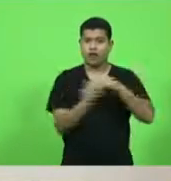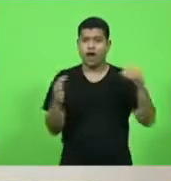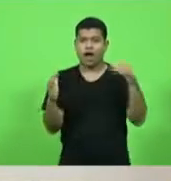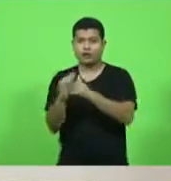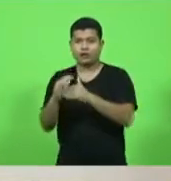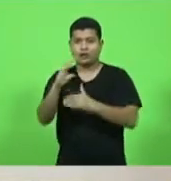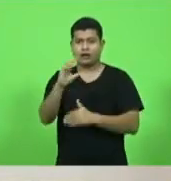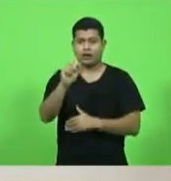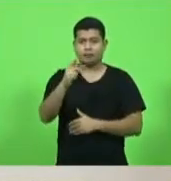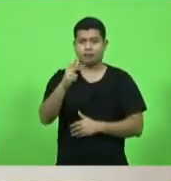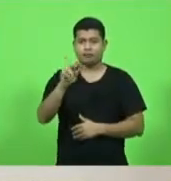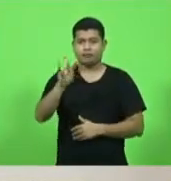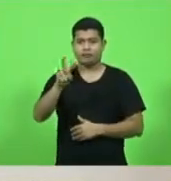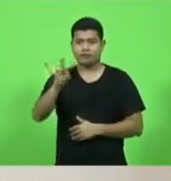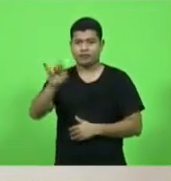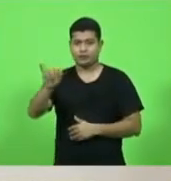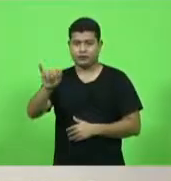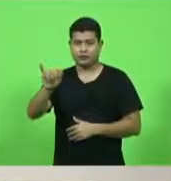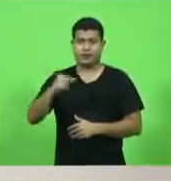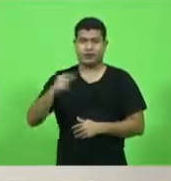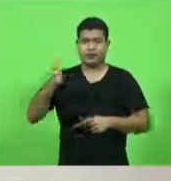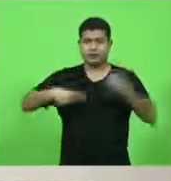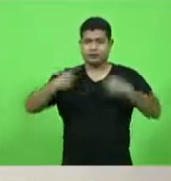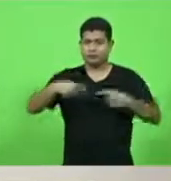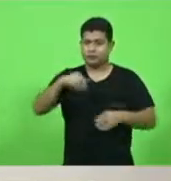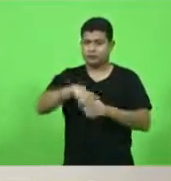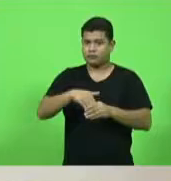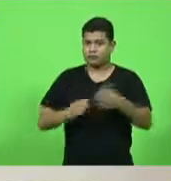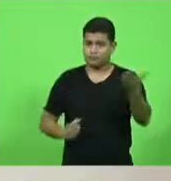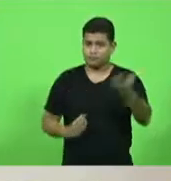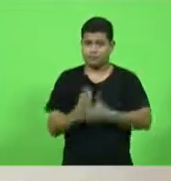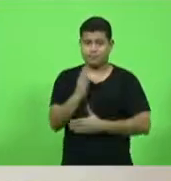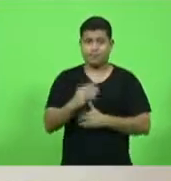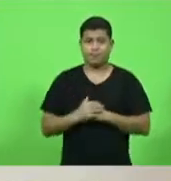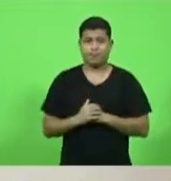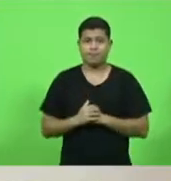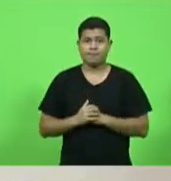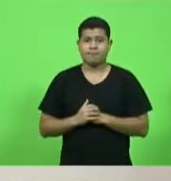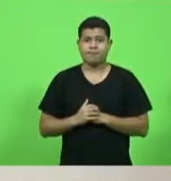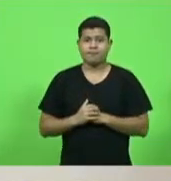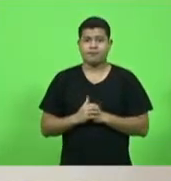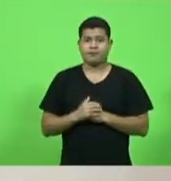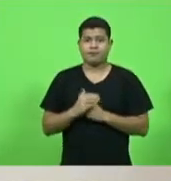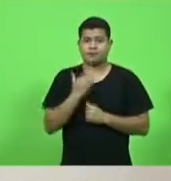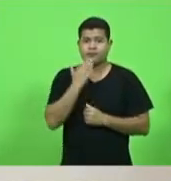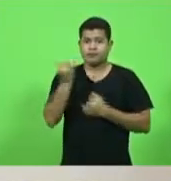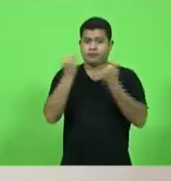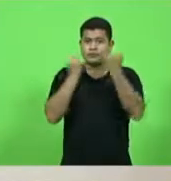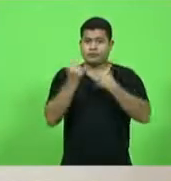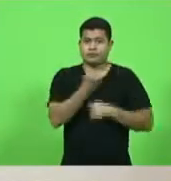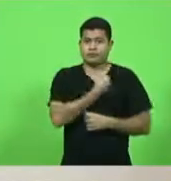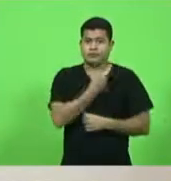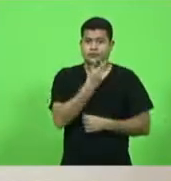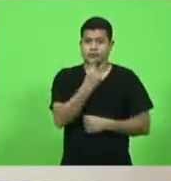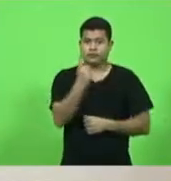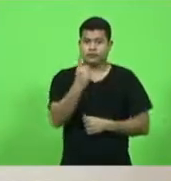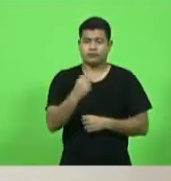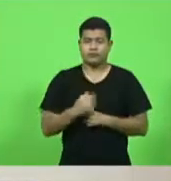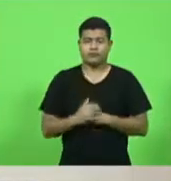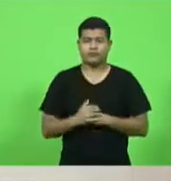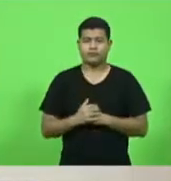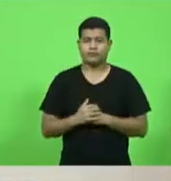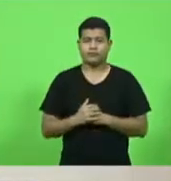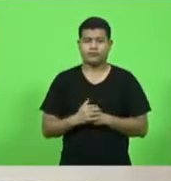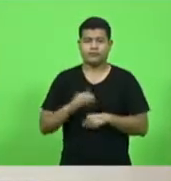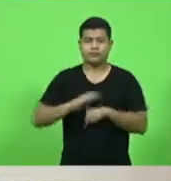Baixo. Discussão, votação, aprovado. Informação, pedido de informação número 21,